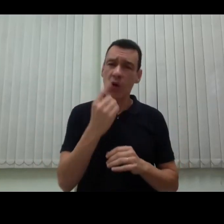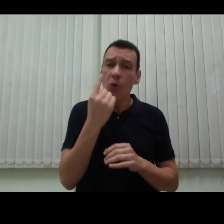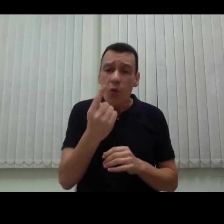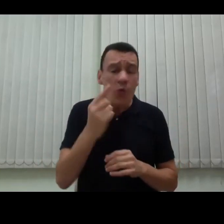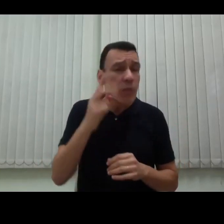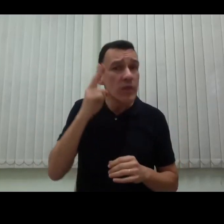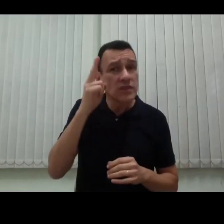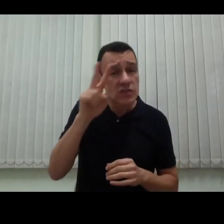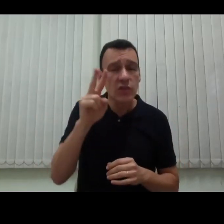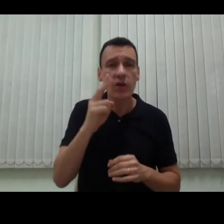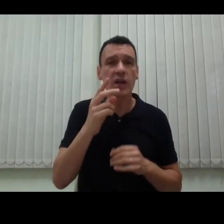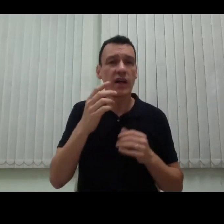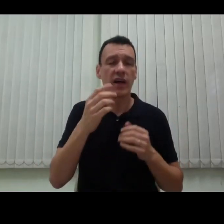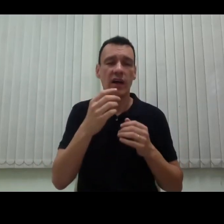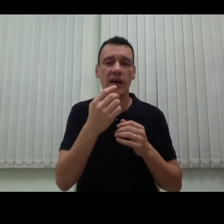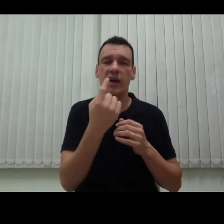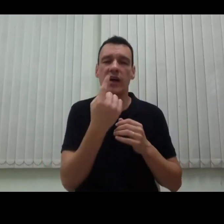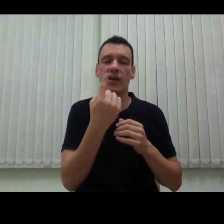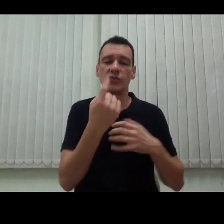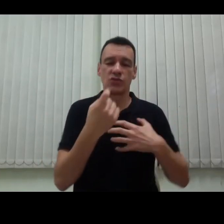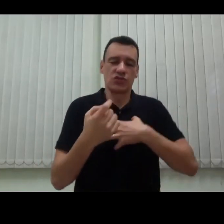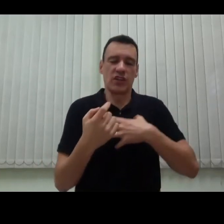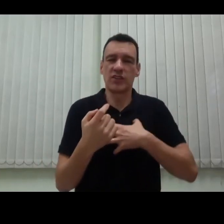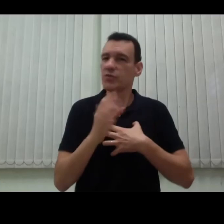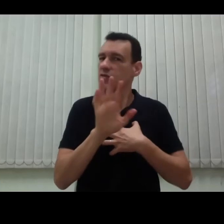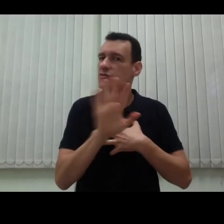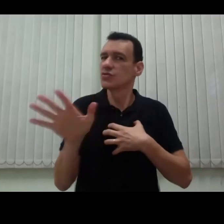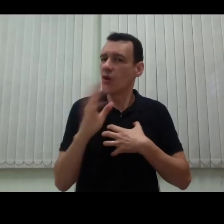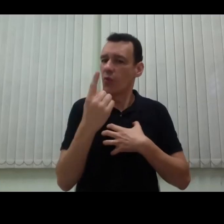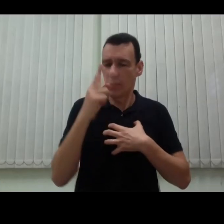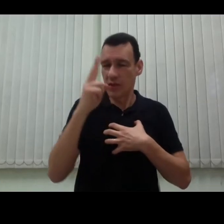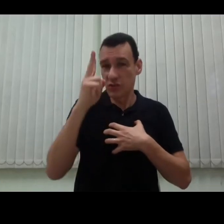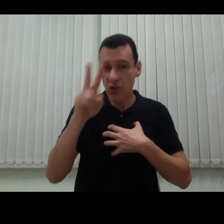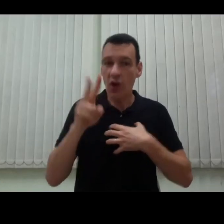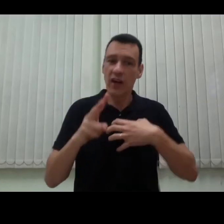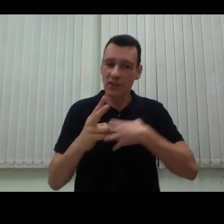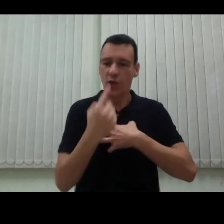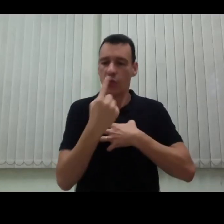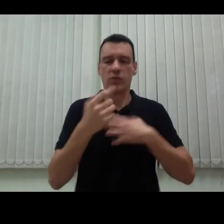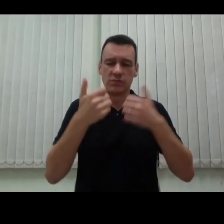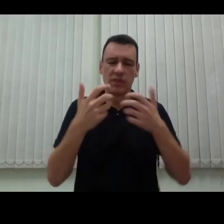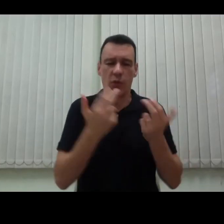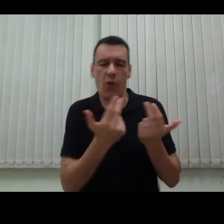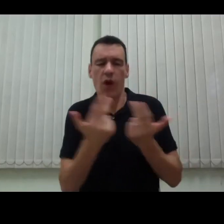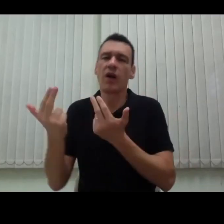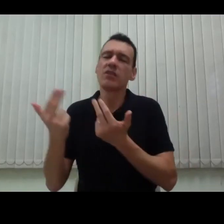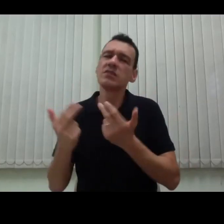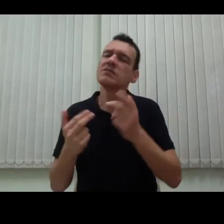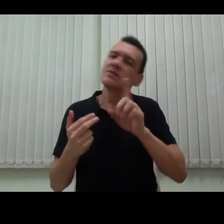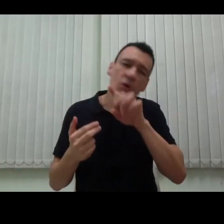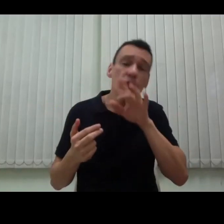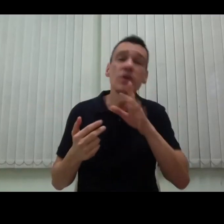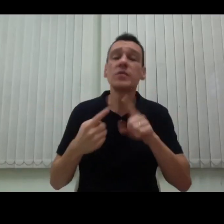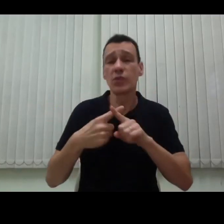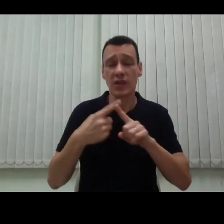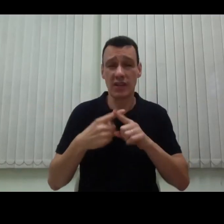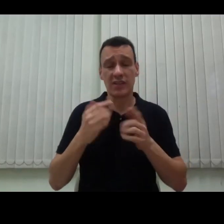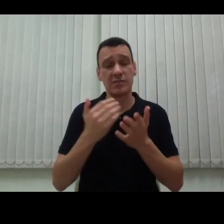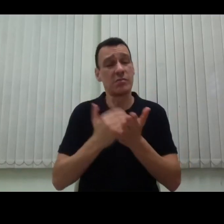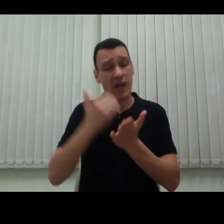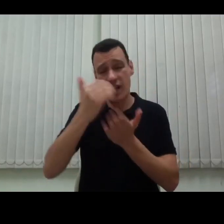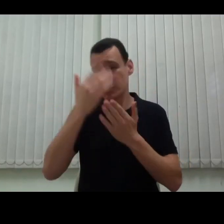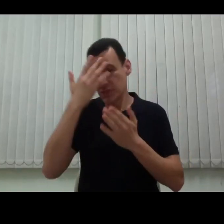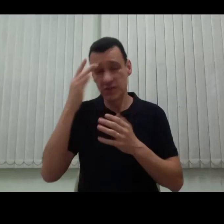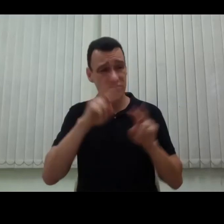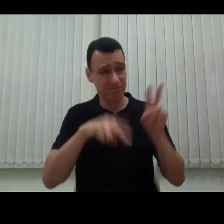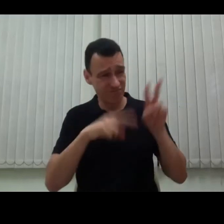história única? É que ela traz estereótipos, esses estereótipos ele atinge a identidade, atinge a autoestima. E aí eu queria